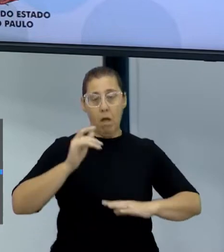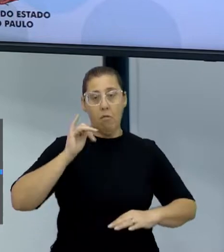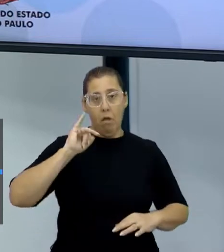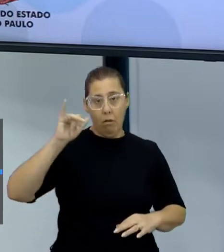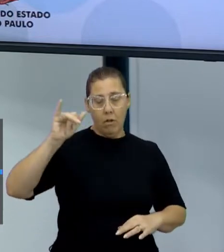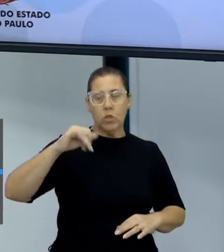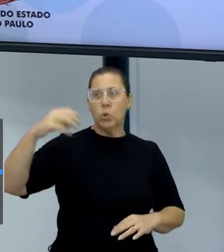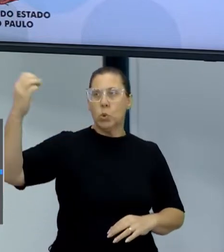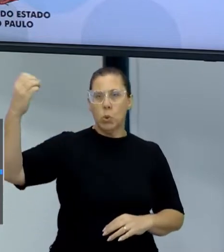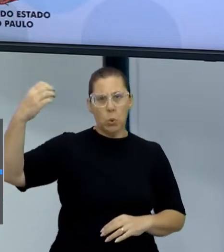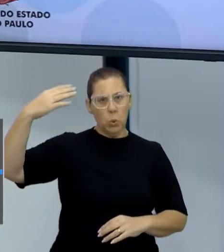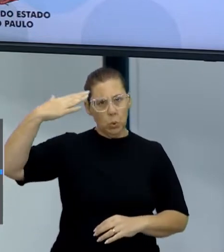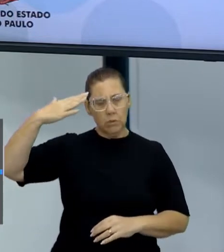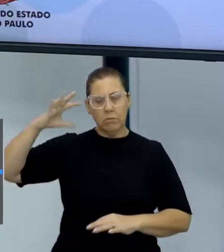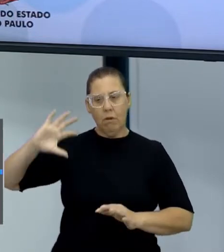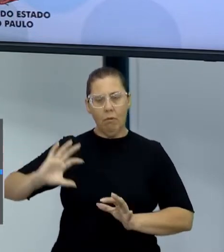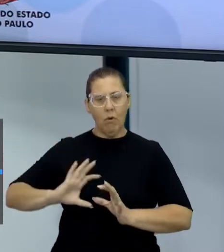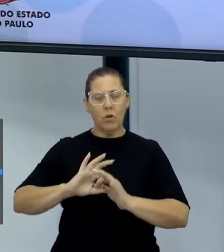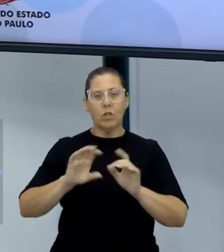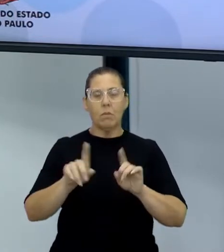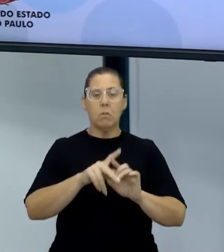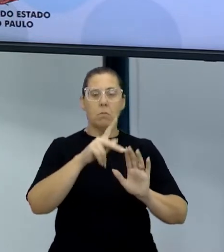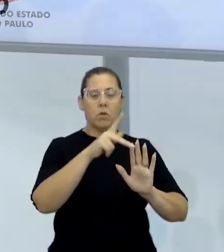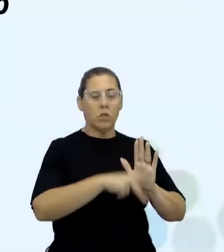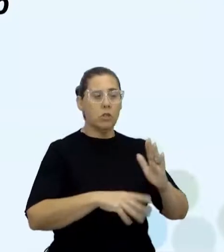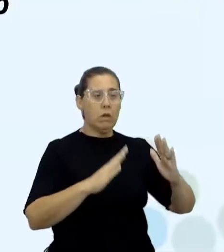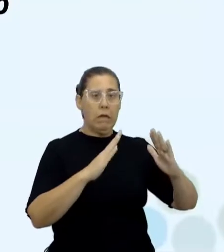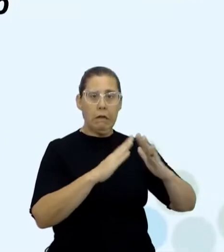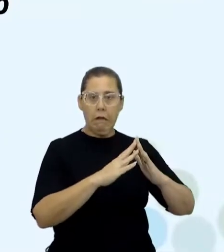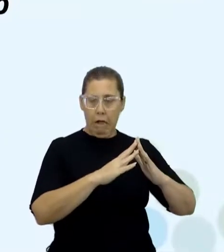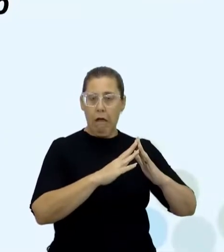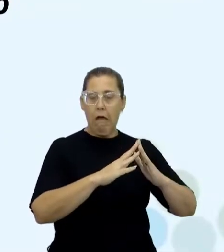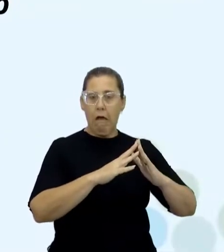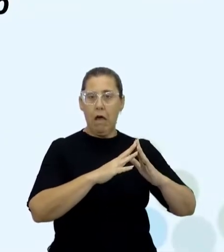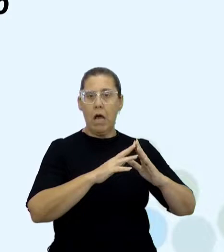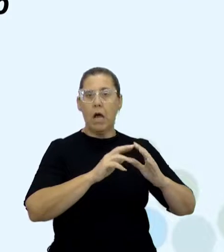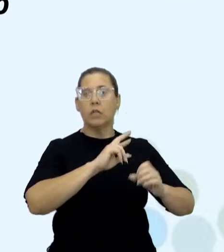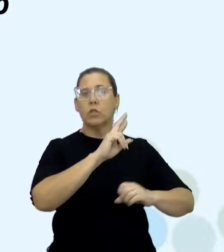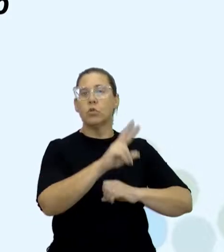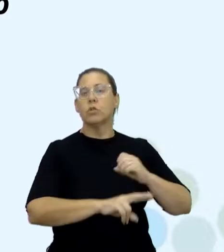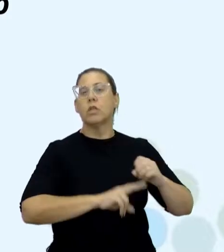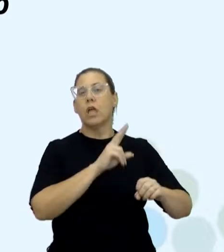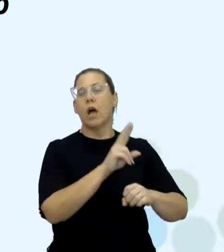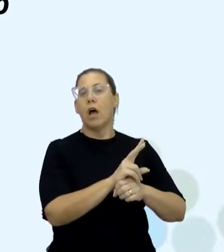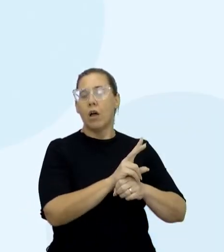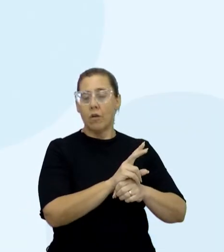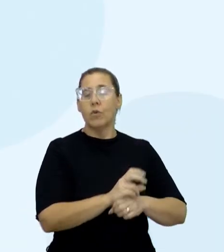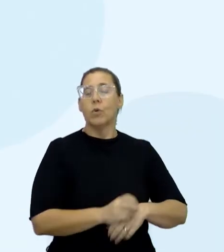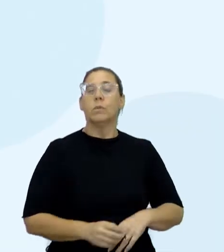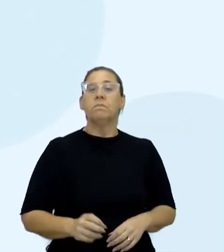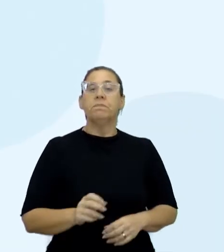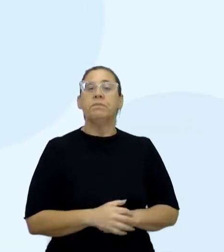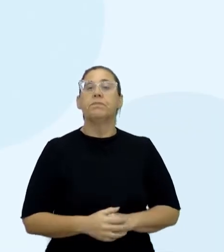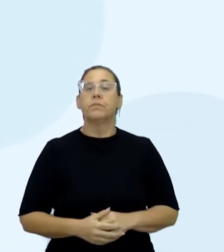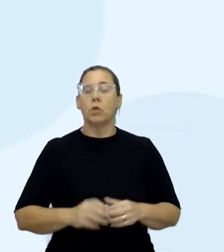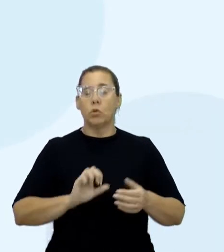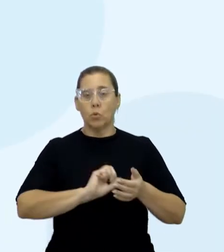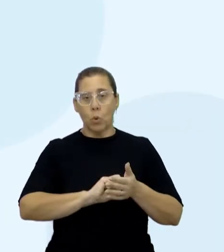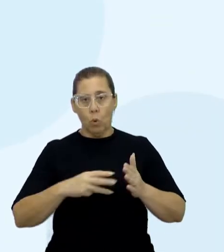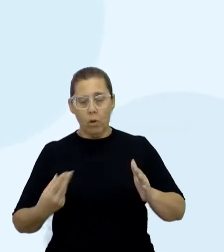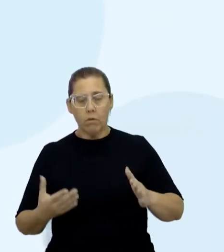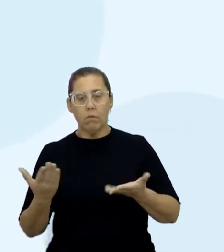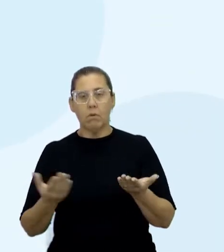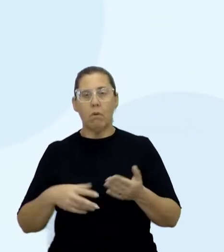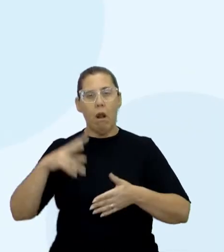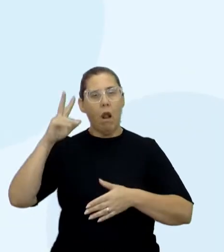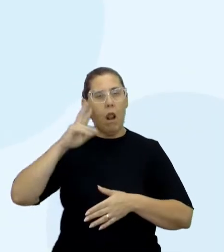projeto de iluminação, que está ligado aí ao projeto Casa Sustentável, unidade curricular, né? E para começar aí a gente vai fazer